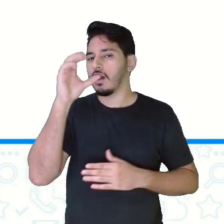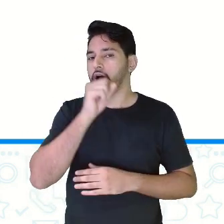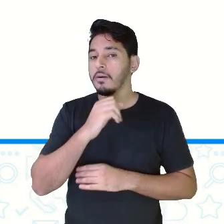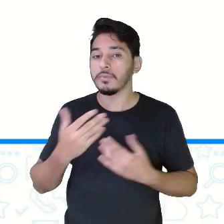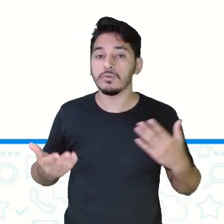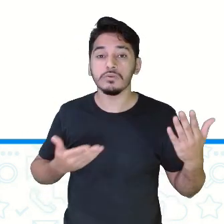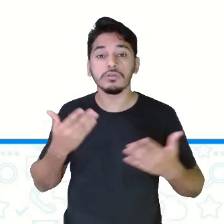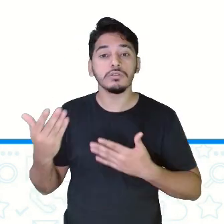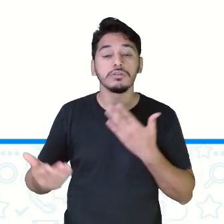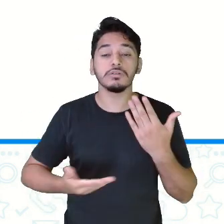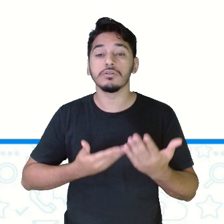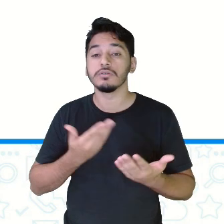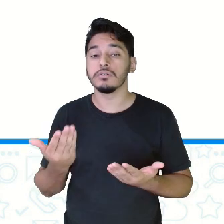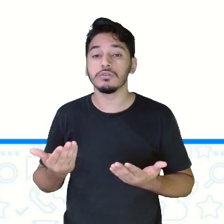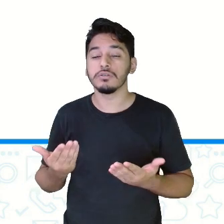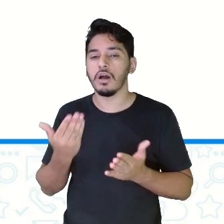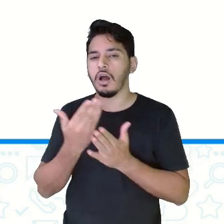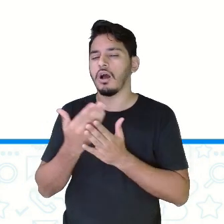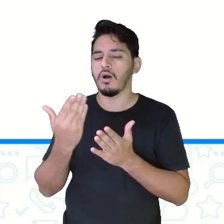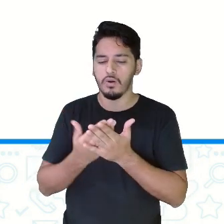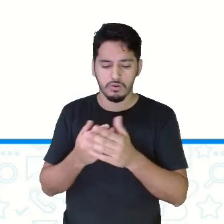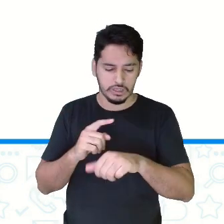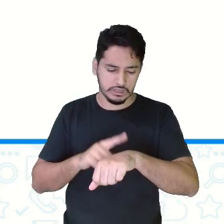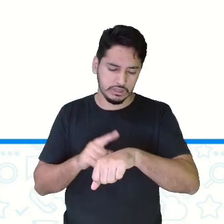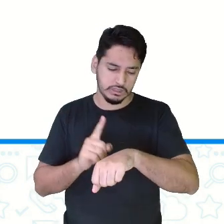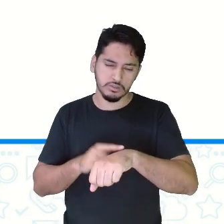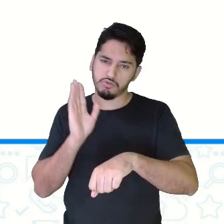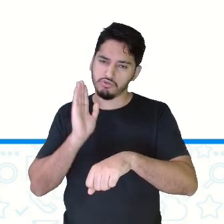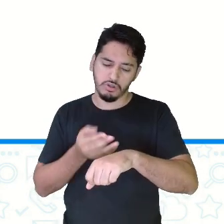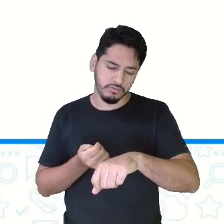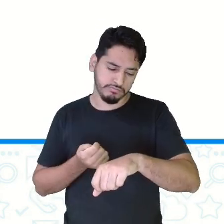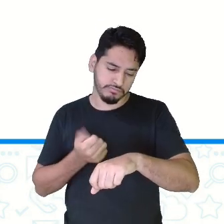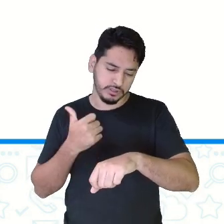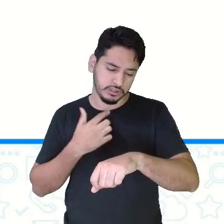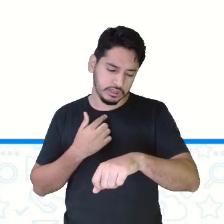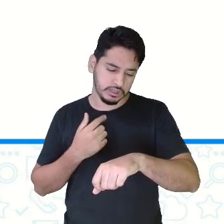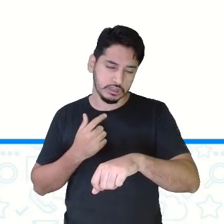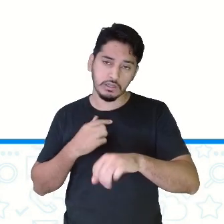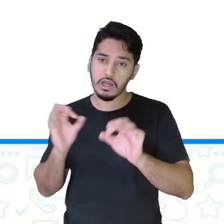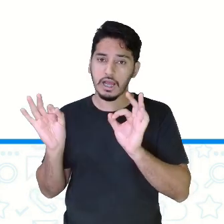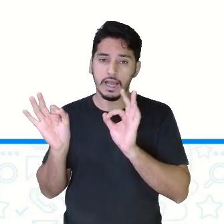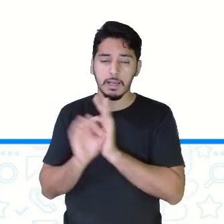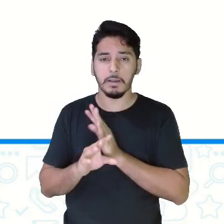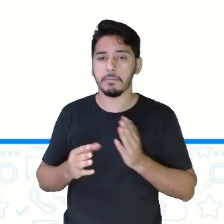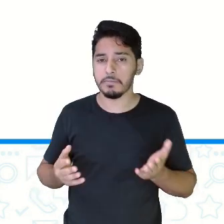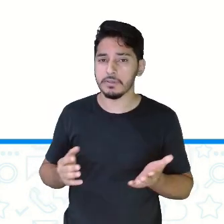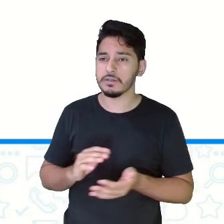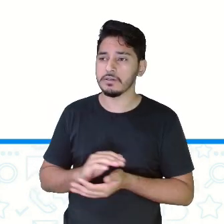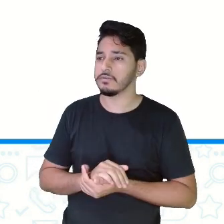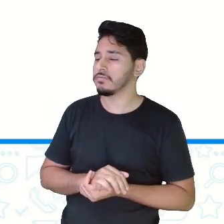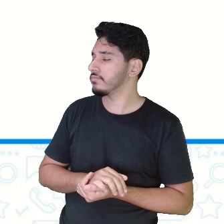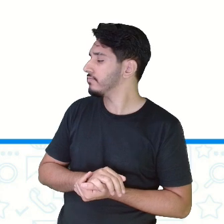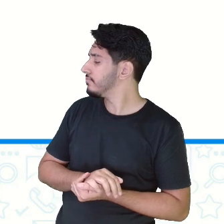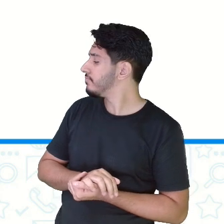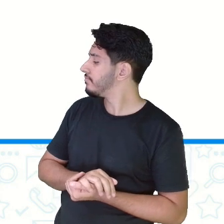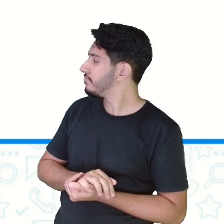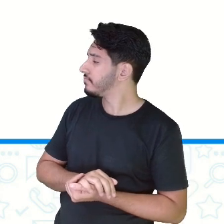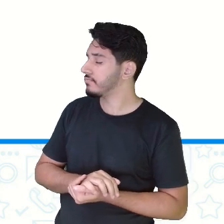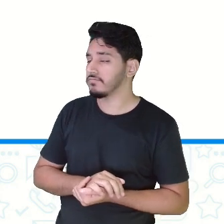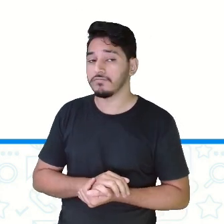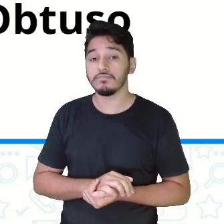rapidinho. A aula no instante passa, né? A aula no instante vai chegando no final, rapidinho.